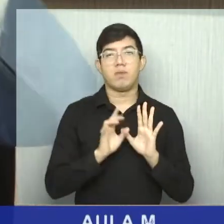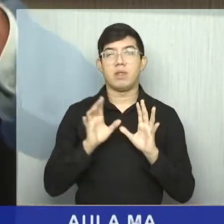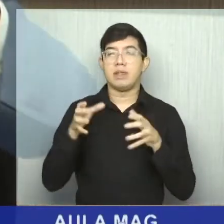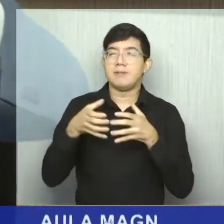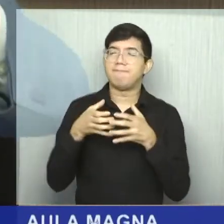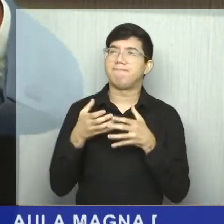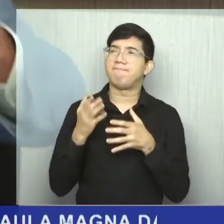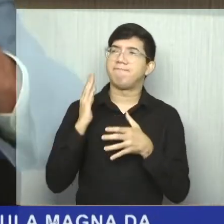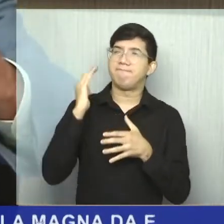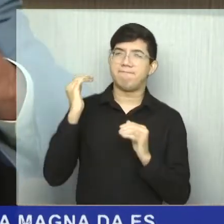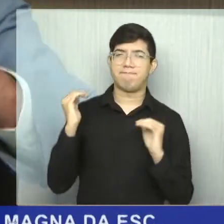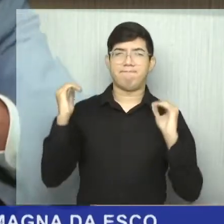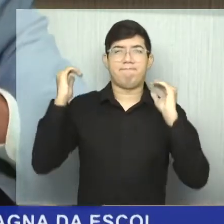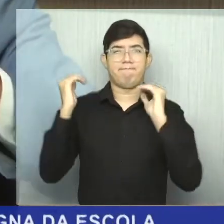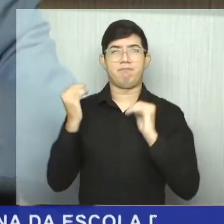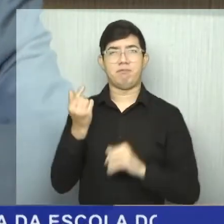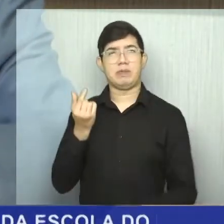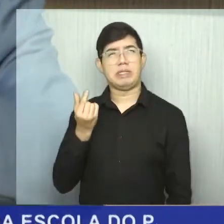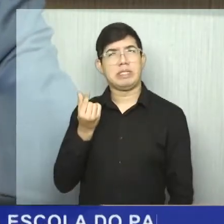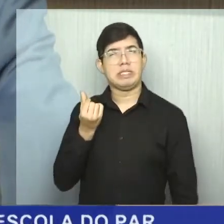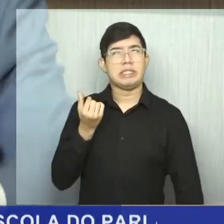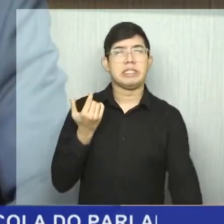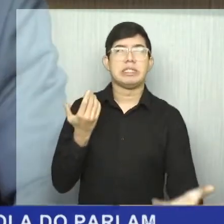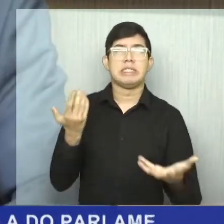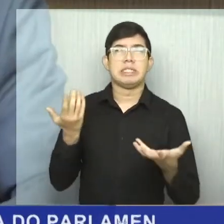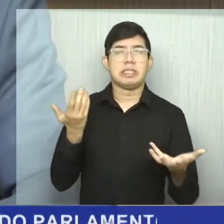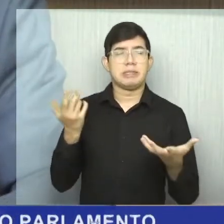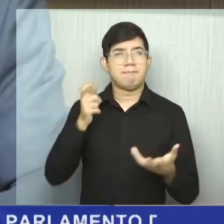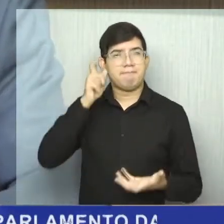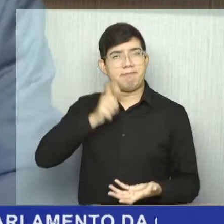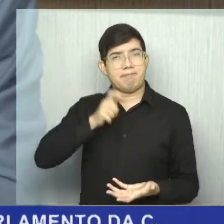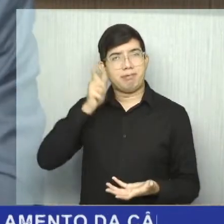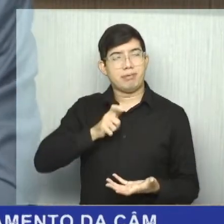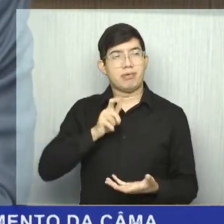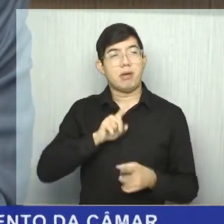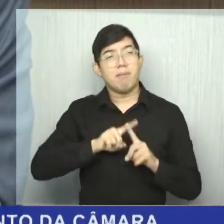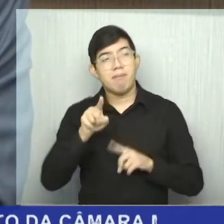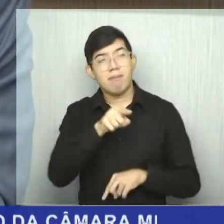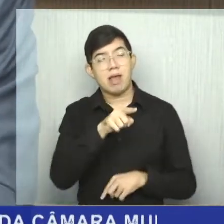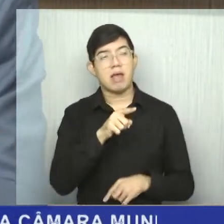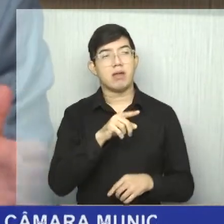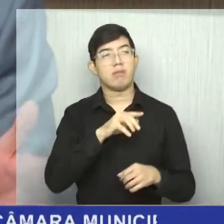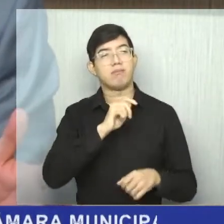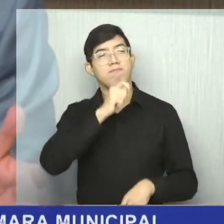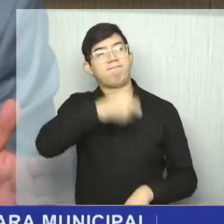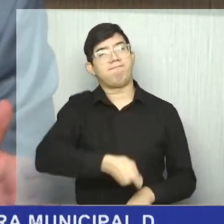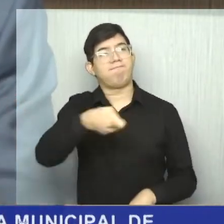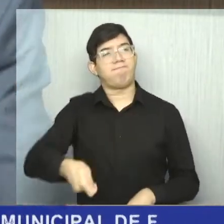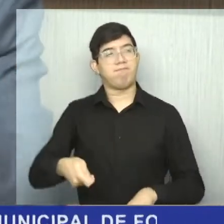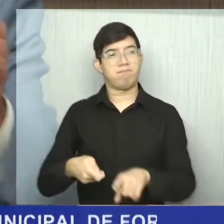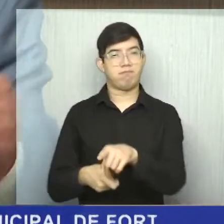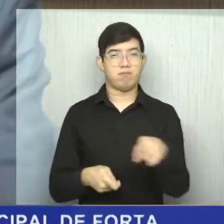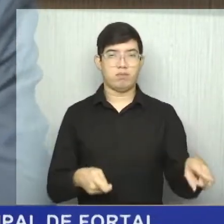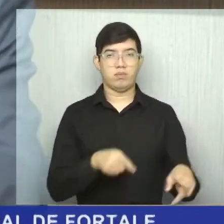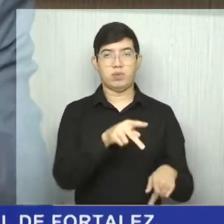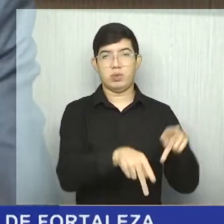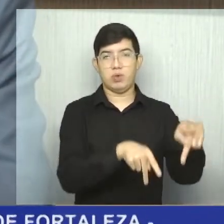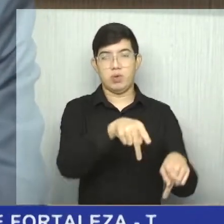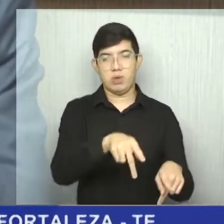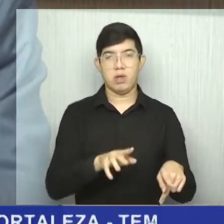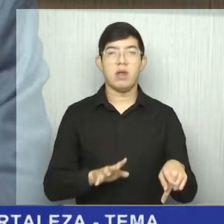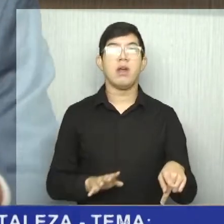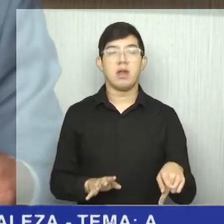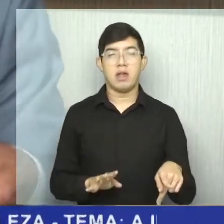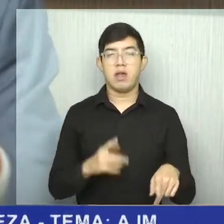à verdadeira democracia, que seria o poder do povo. Especialmente em momentos de hiperfragmentação, de bolhas, de internet,